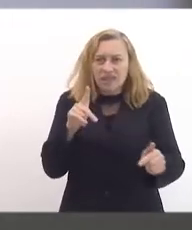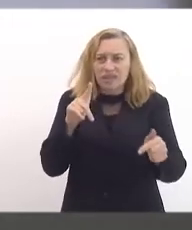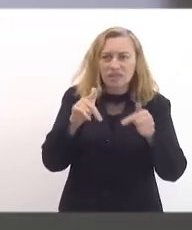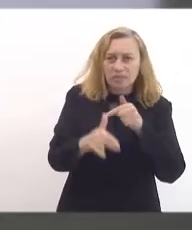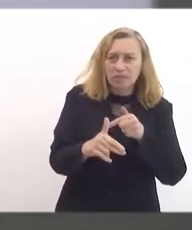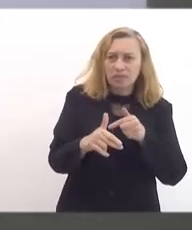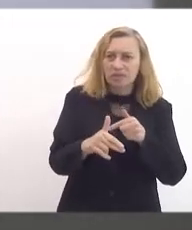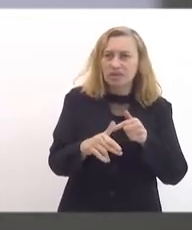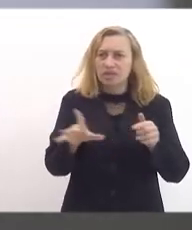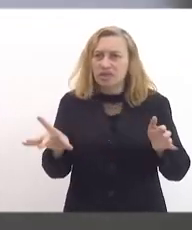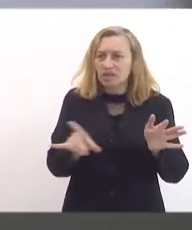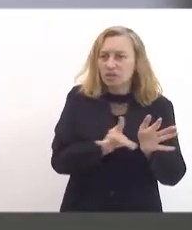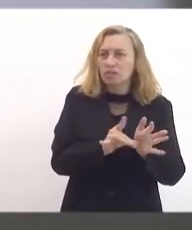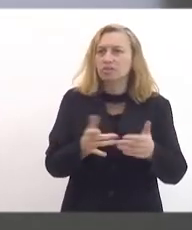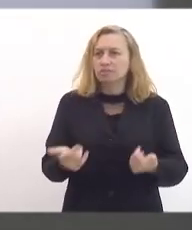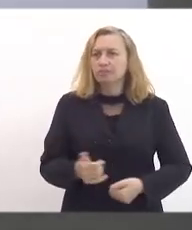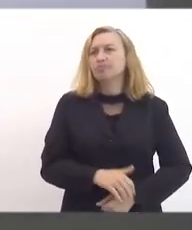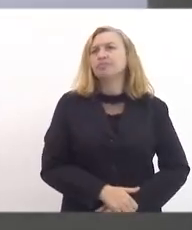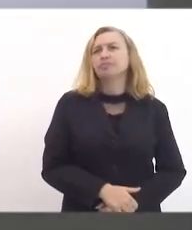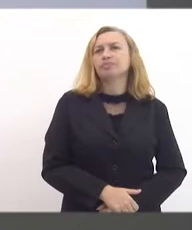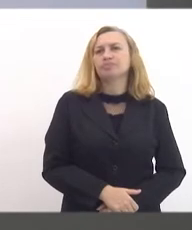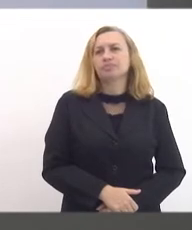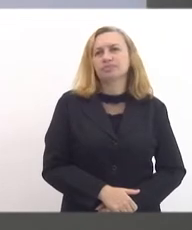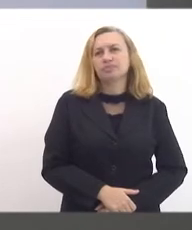a cola né